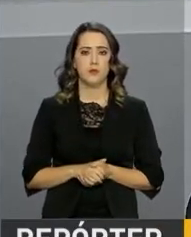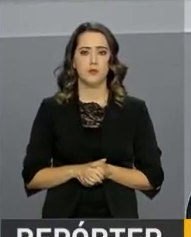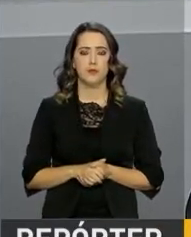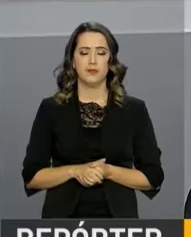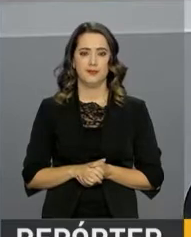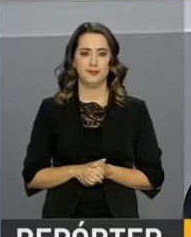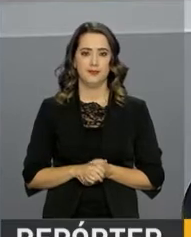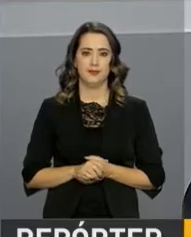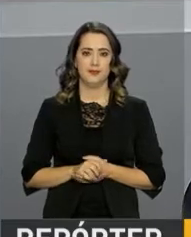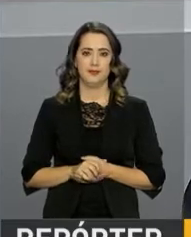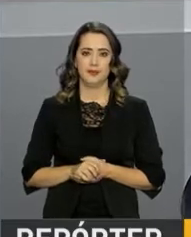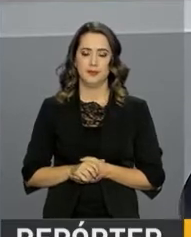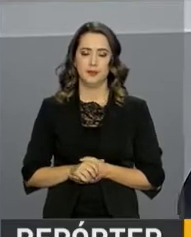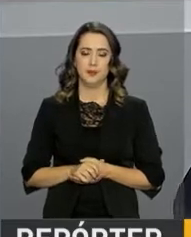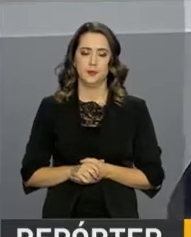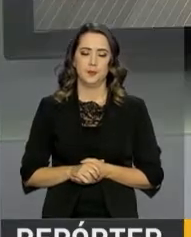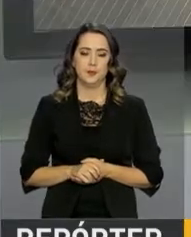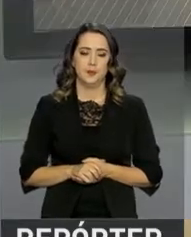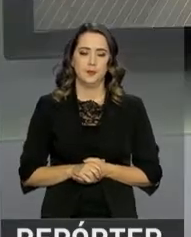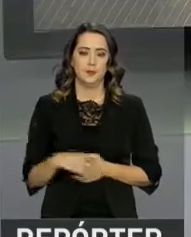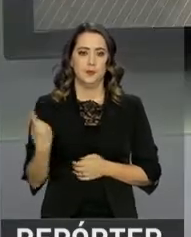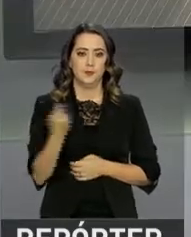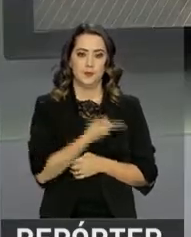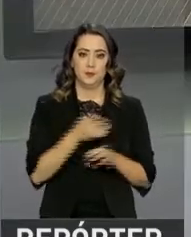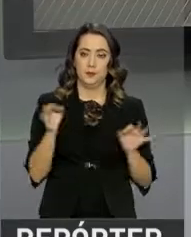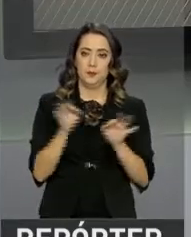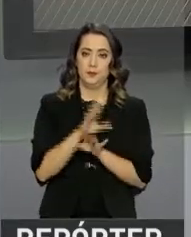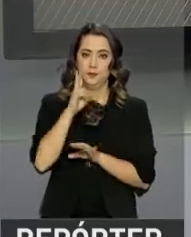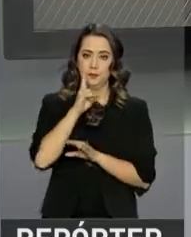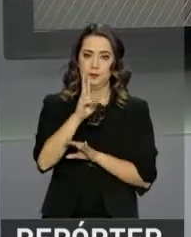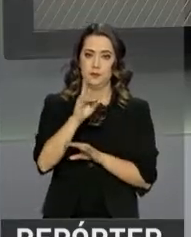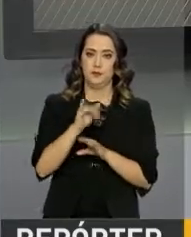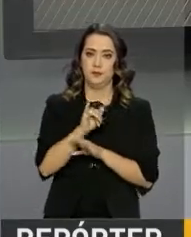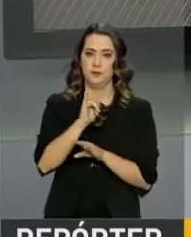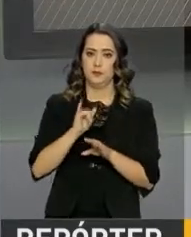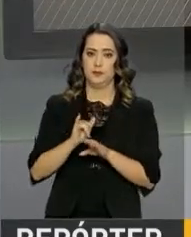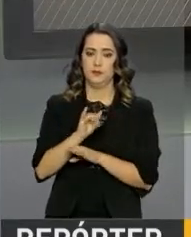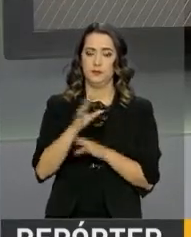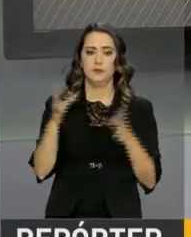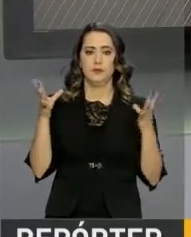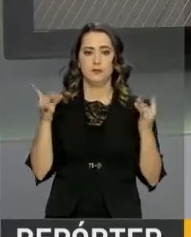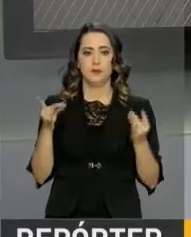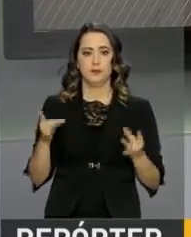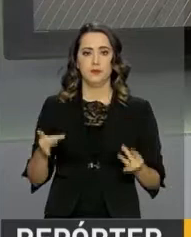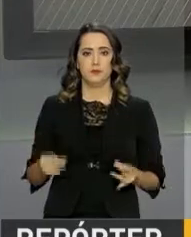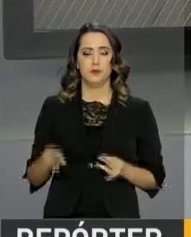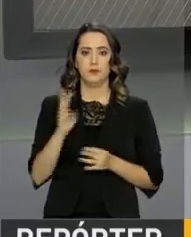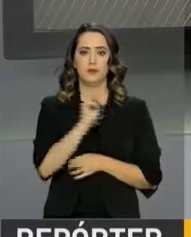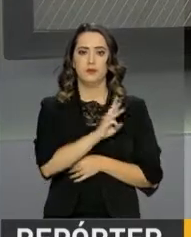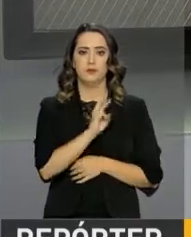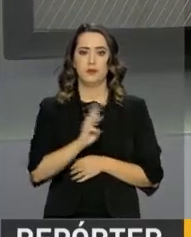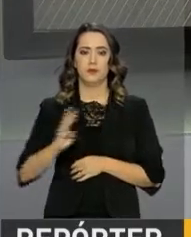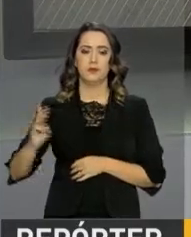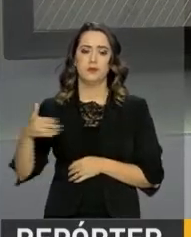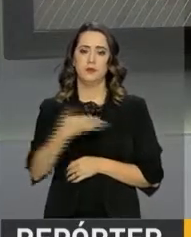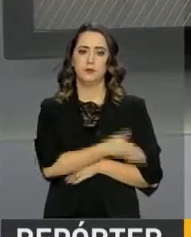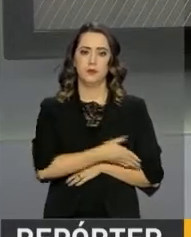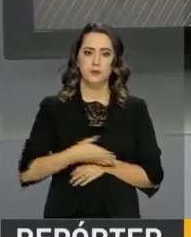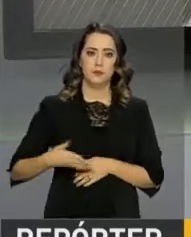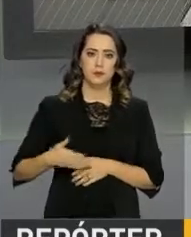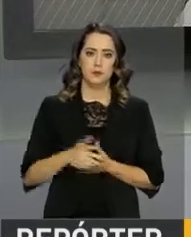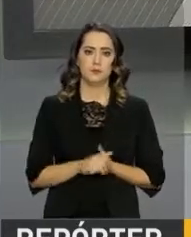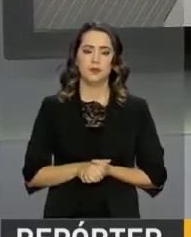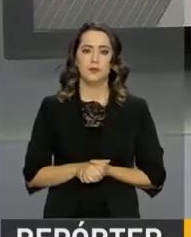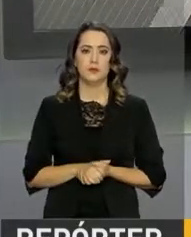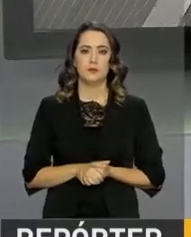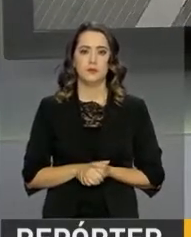endereço aparece aí na sua tela. E nós ficamos por aqui. Você pode rever as reportagens no YouTube. Toda a nossa programação também está